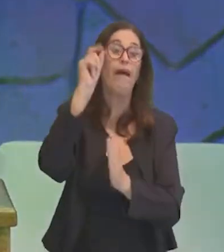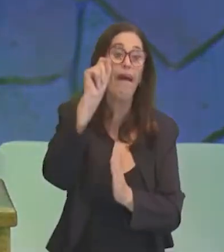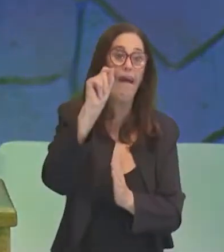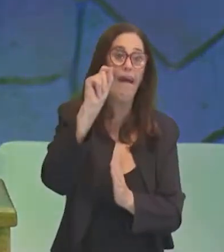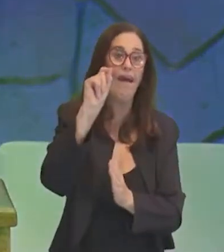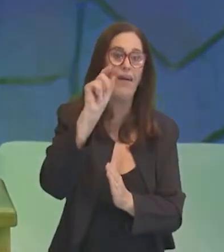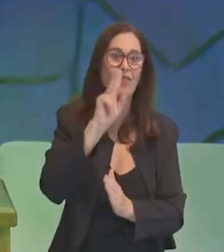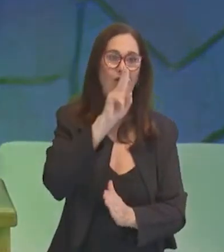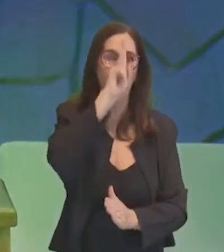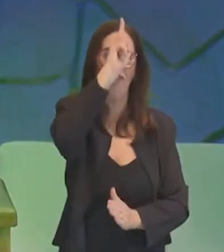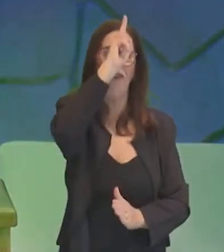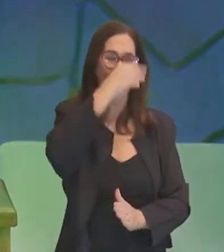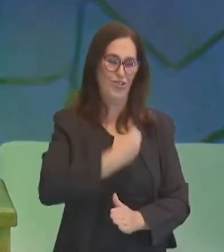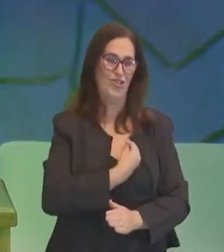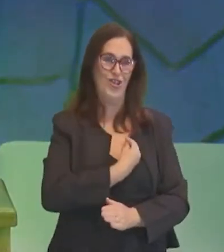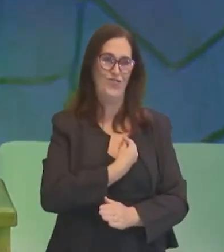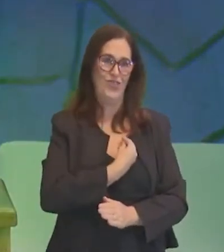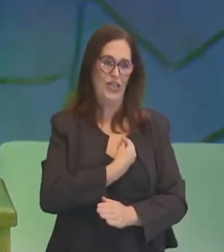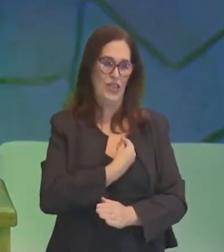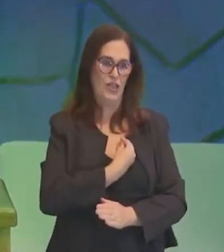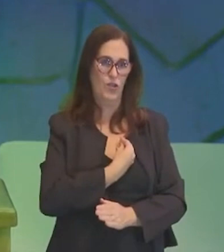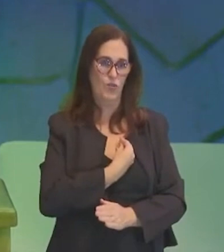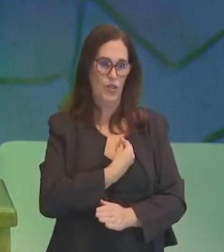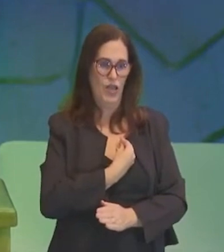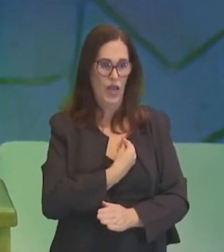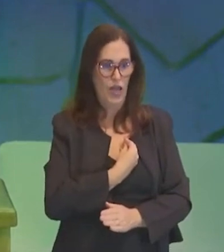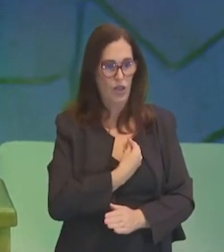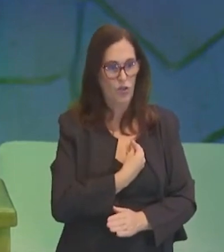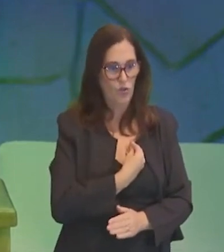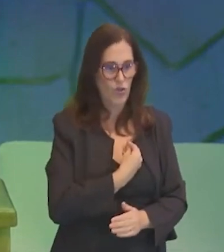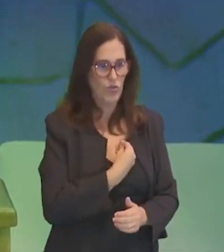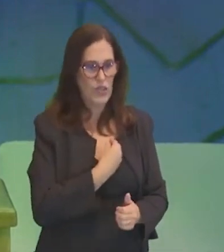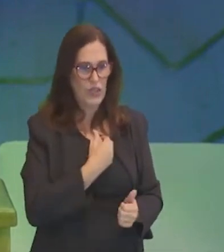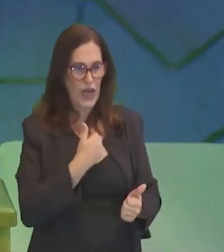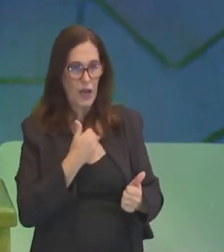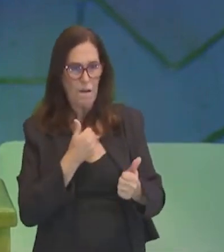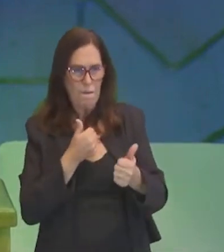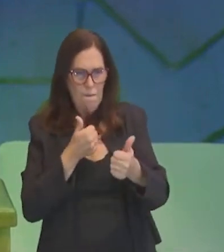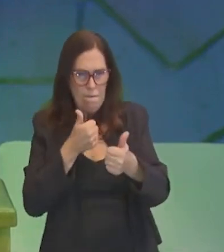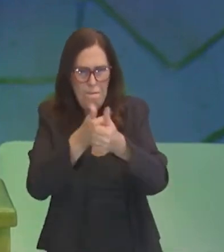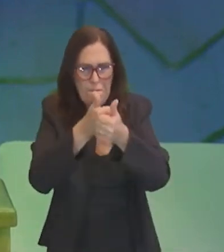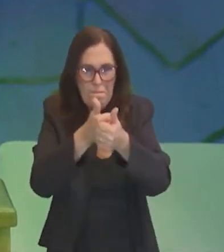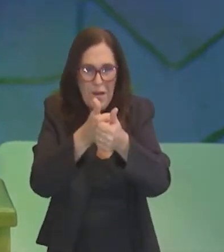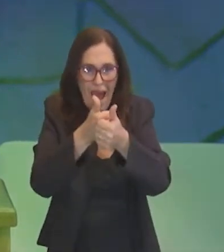Para quando vocês estiverem próximos a entrar à terra, vocês possam